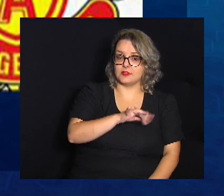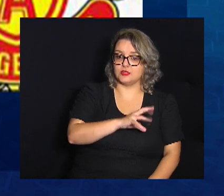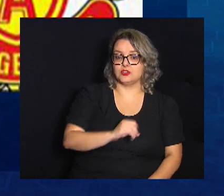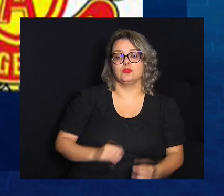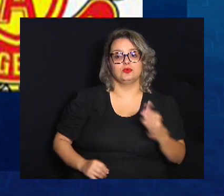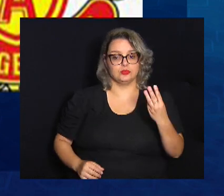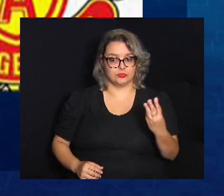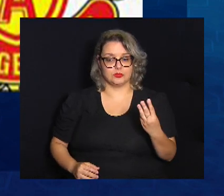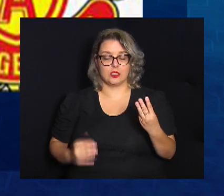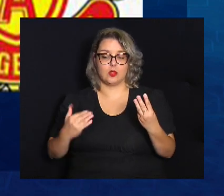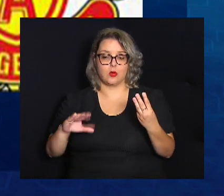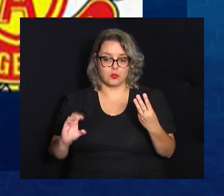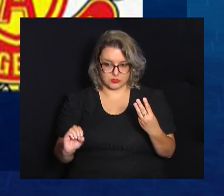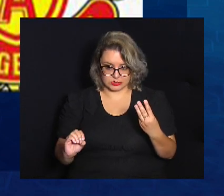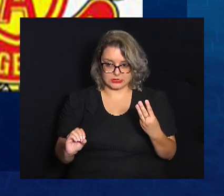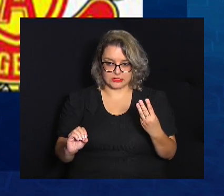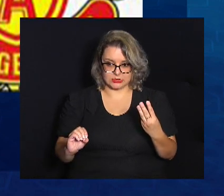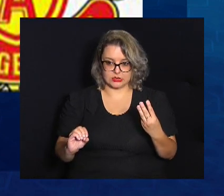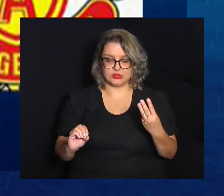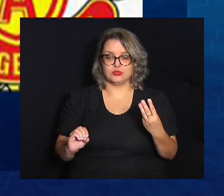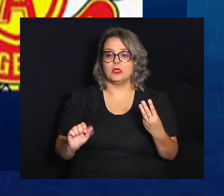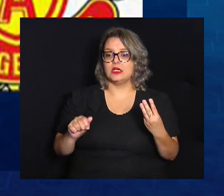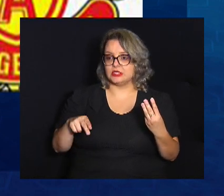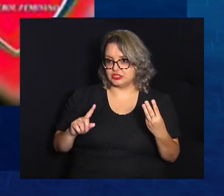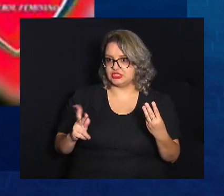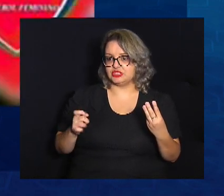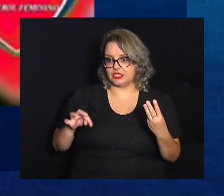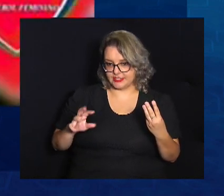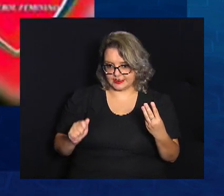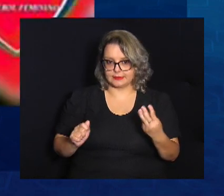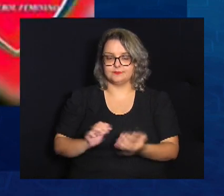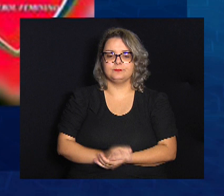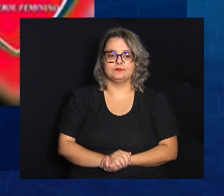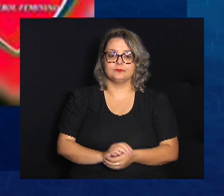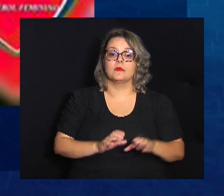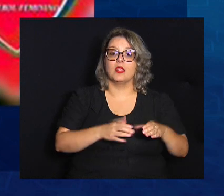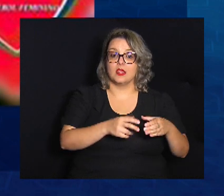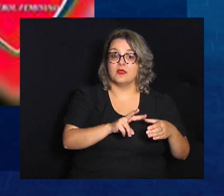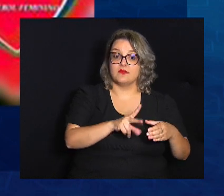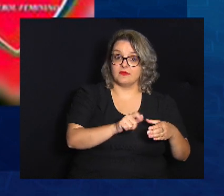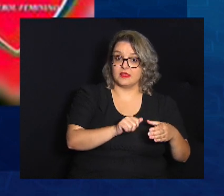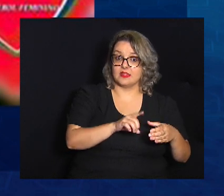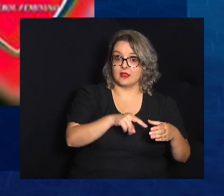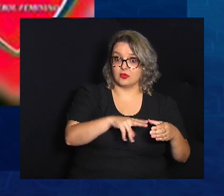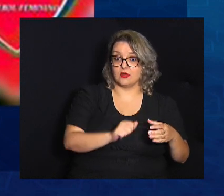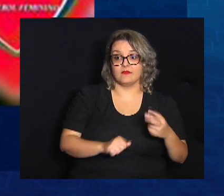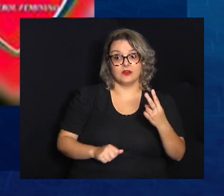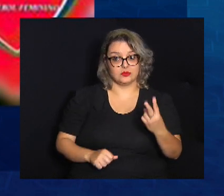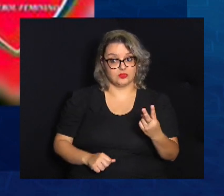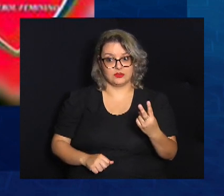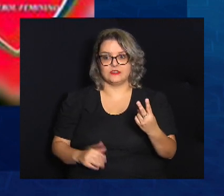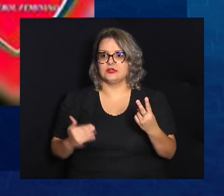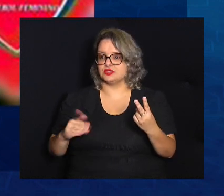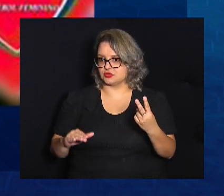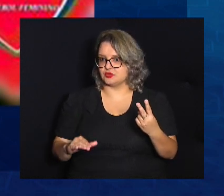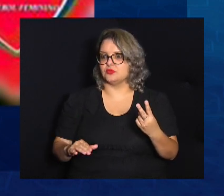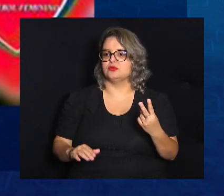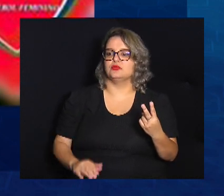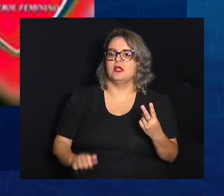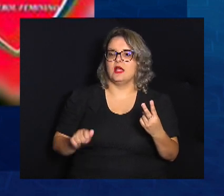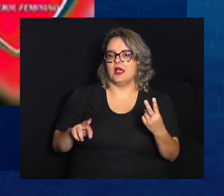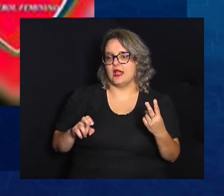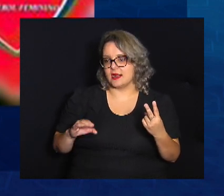Anchieta. 3-0 para as garotas do Atlético Unidos. E a equipe do Vida Nova, X1 Campinas, venceu o Arsenal Andorinha